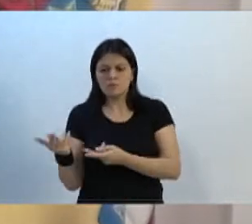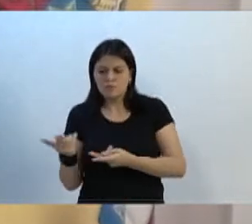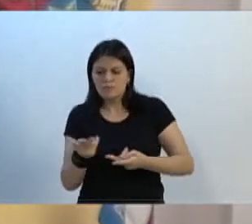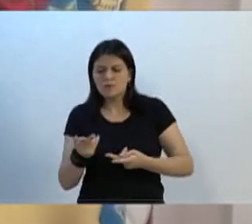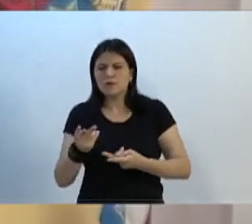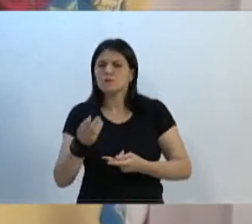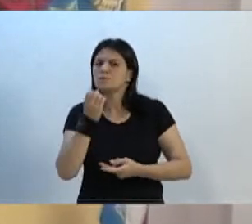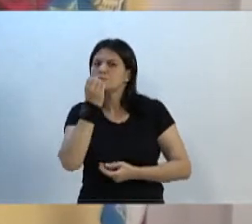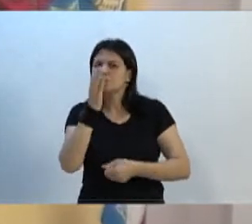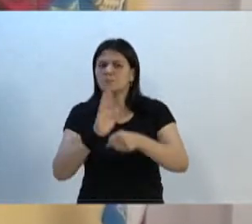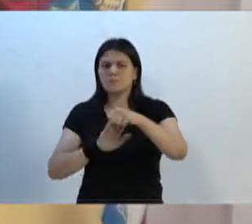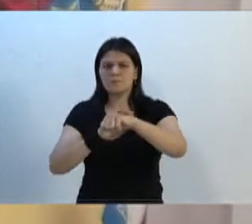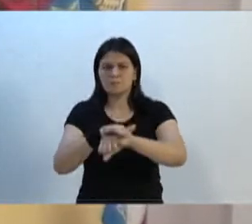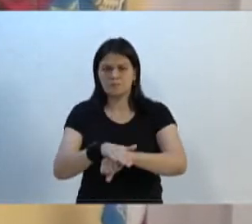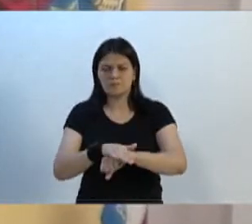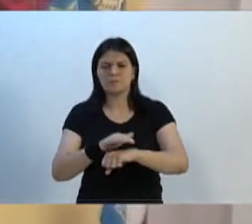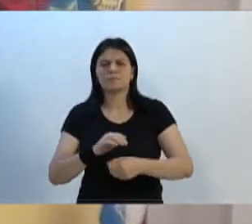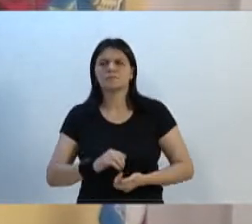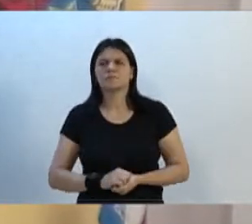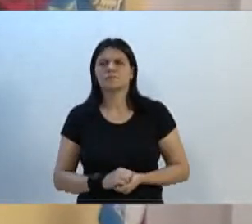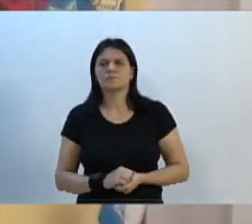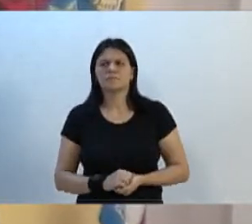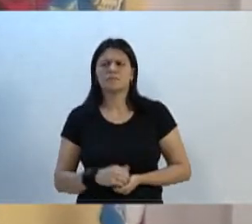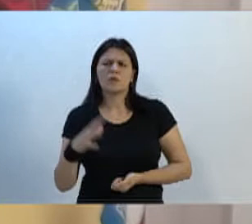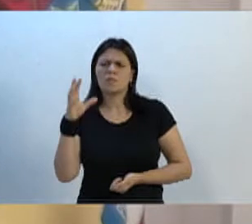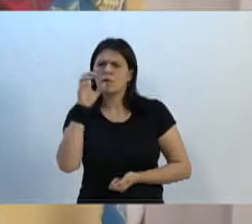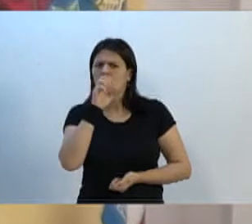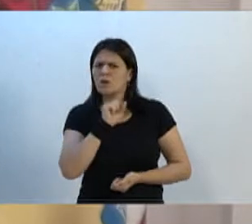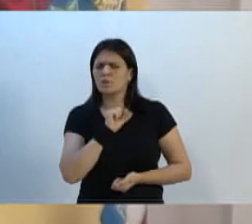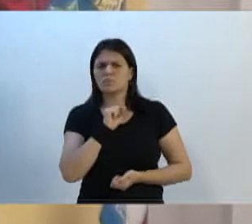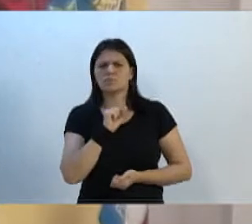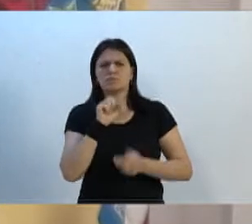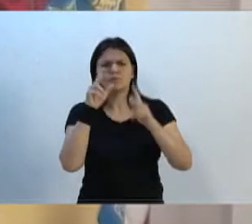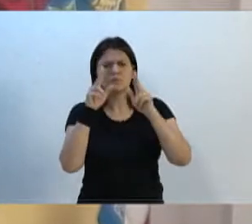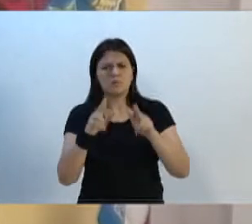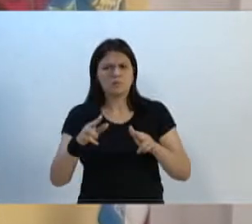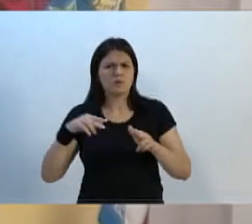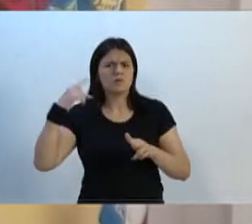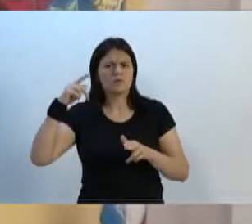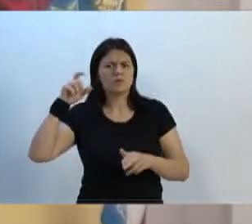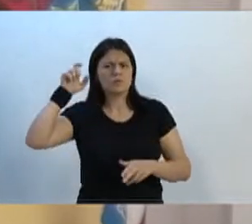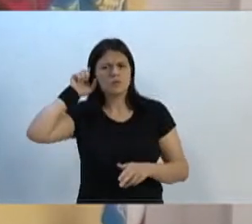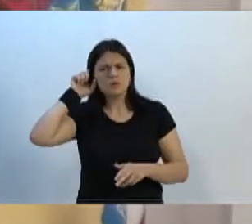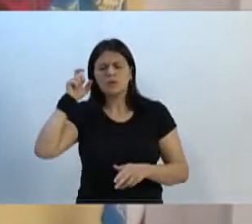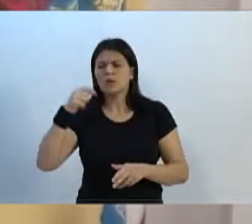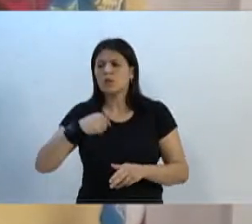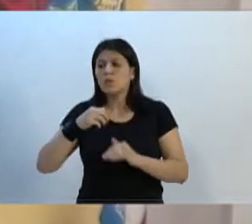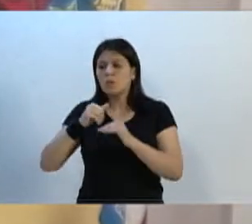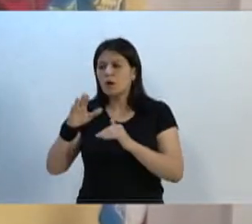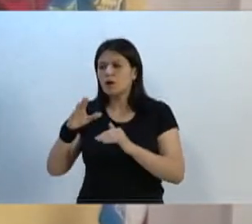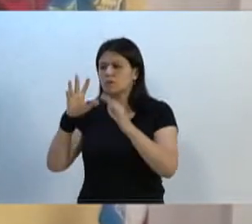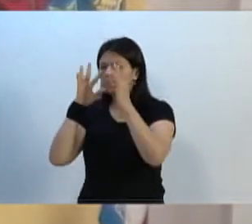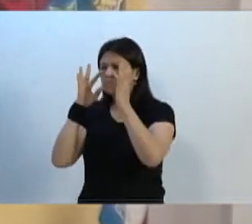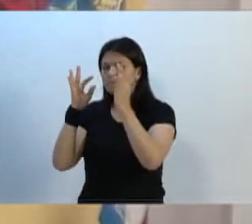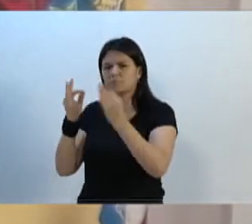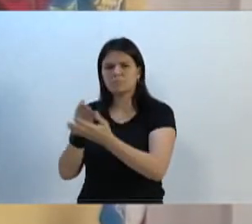meu boa noite você é muito breve da mesma forma como Vereador Oriente eu vim para ouvir o